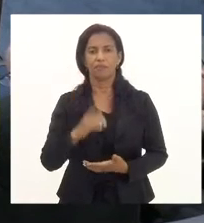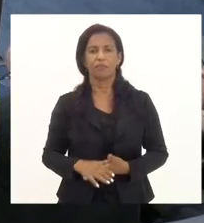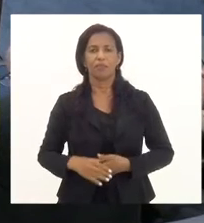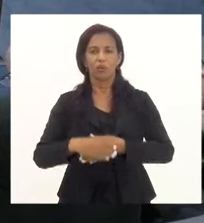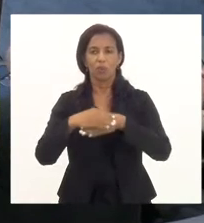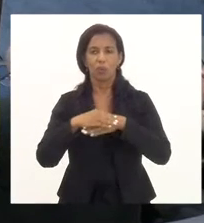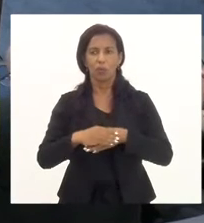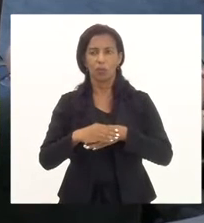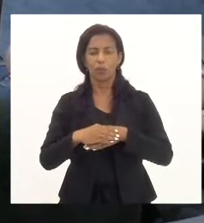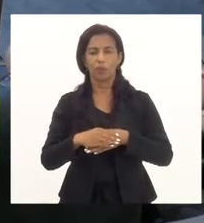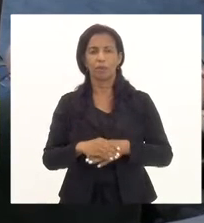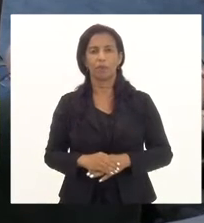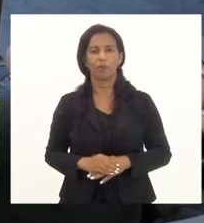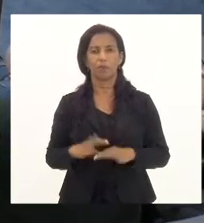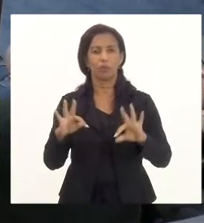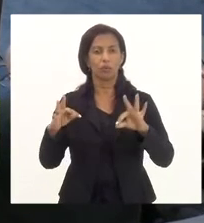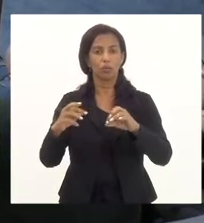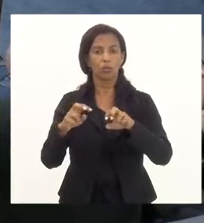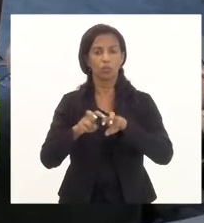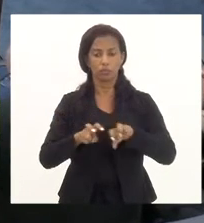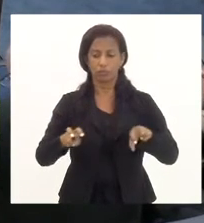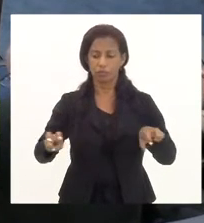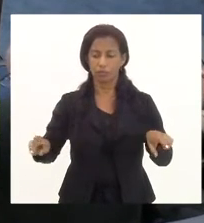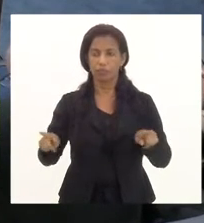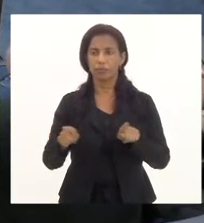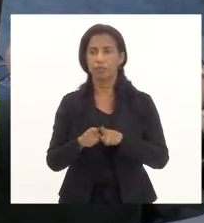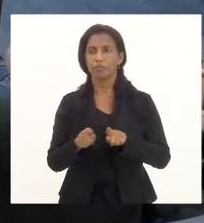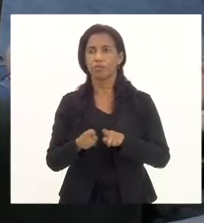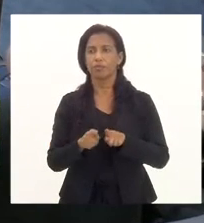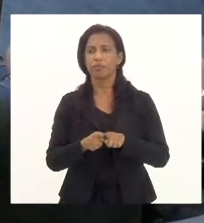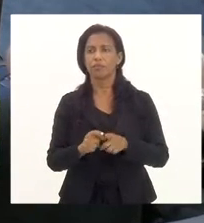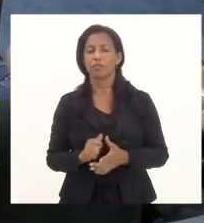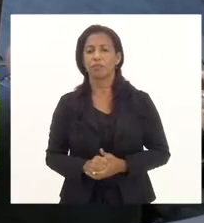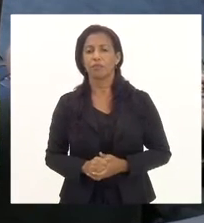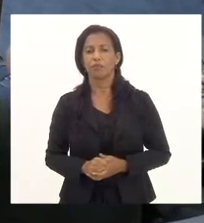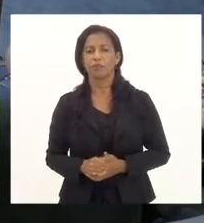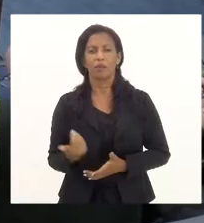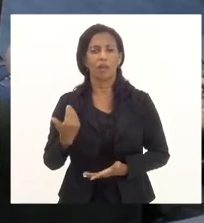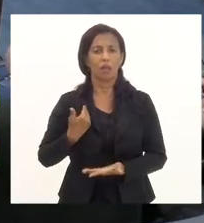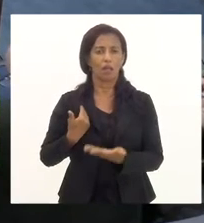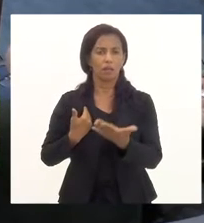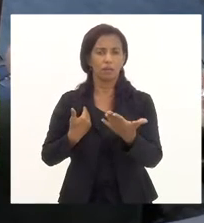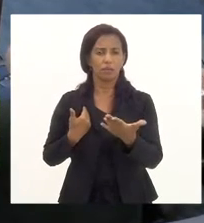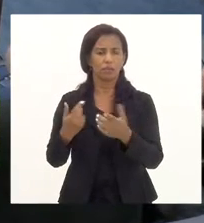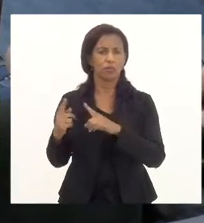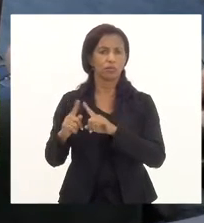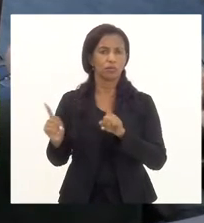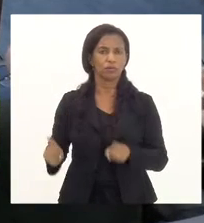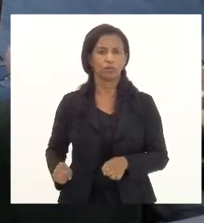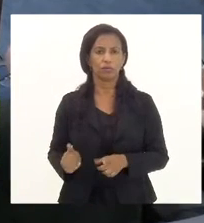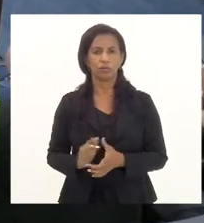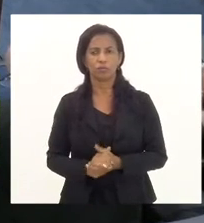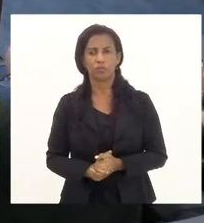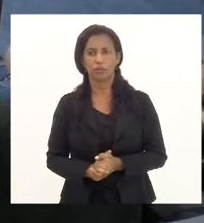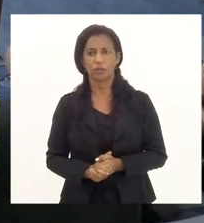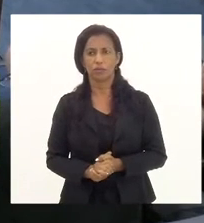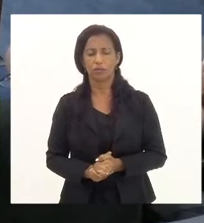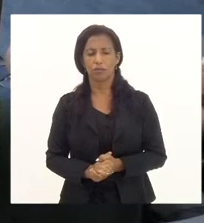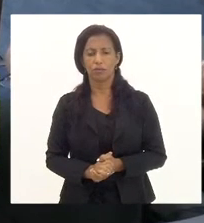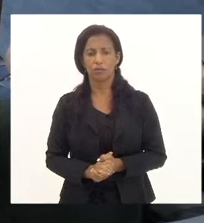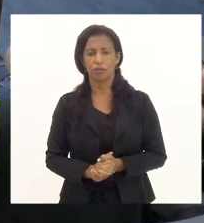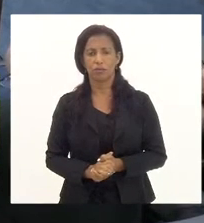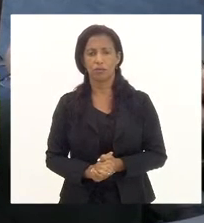cumprimentando o comprimento de mais de membros da mesa e também hoje colegas que estão aí servidores e os novos